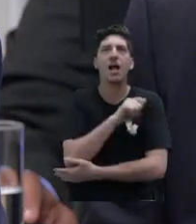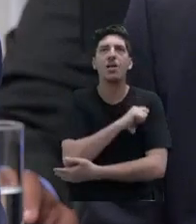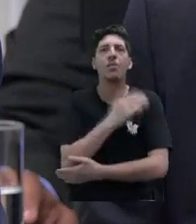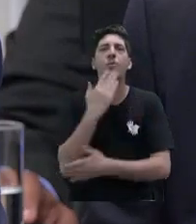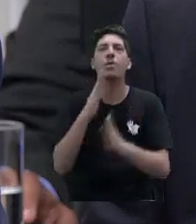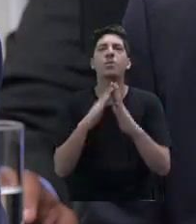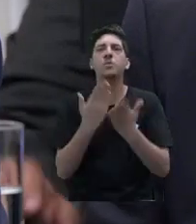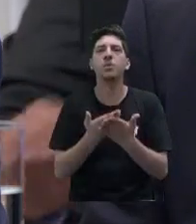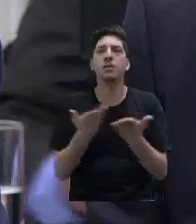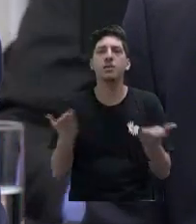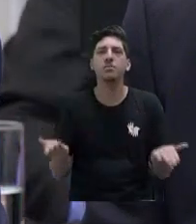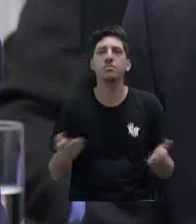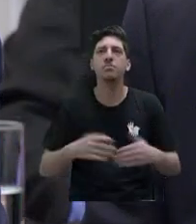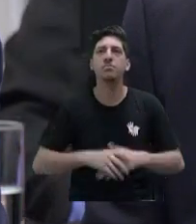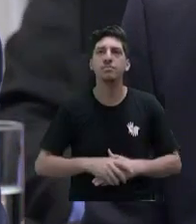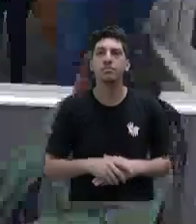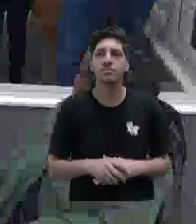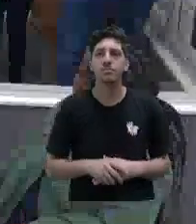escola?